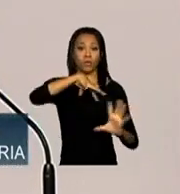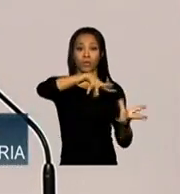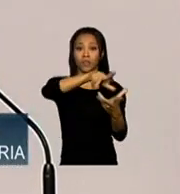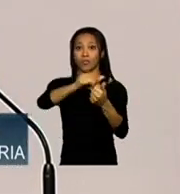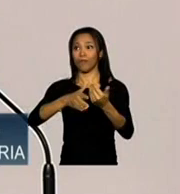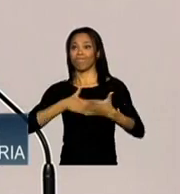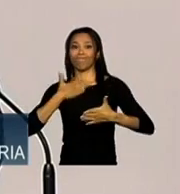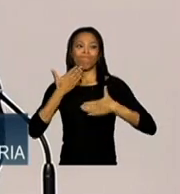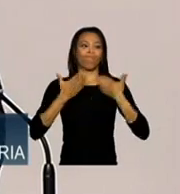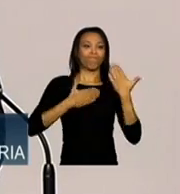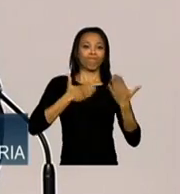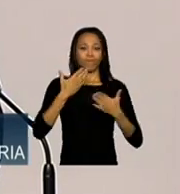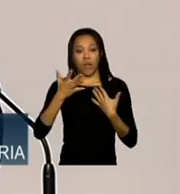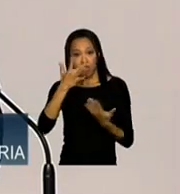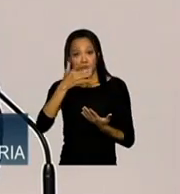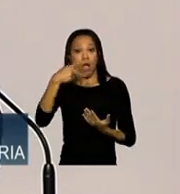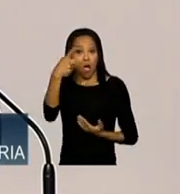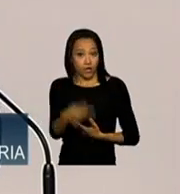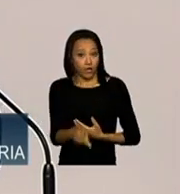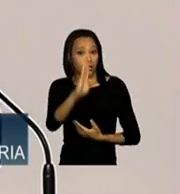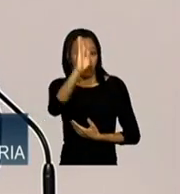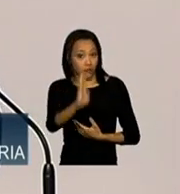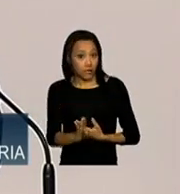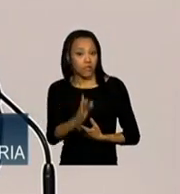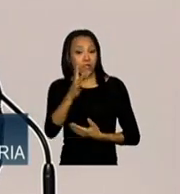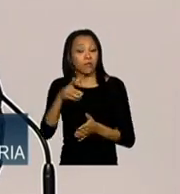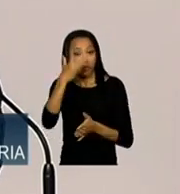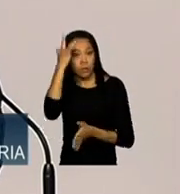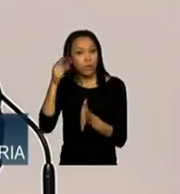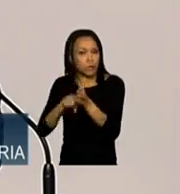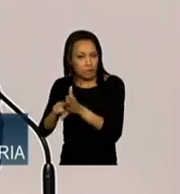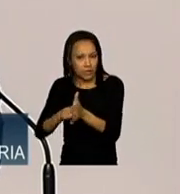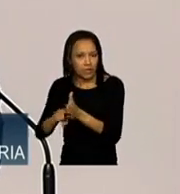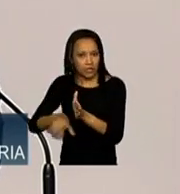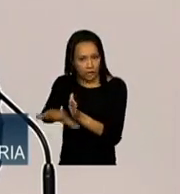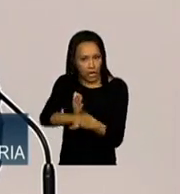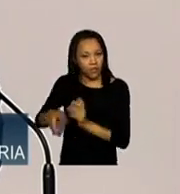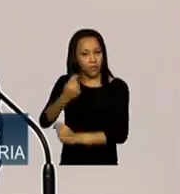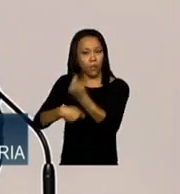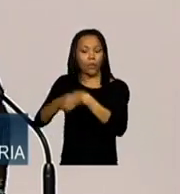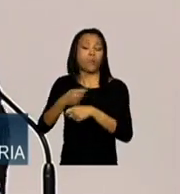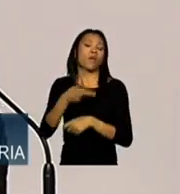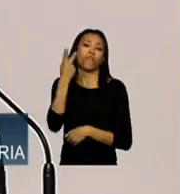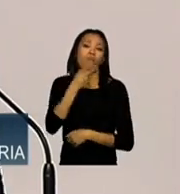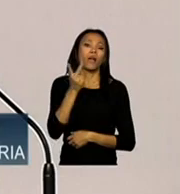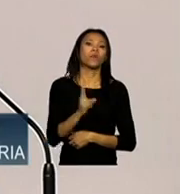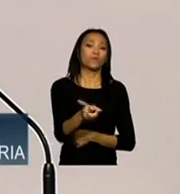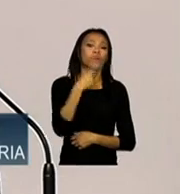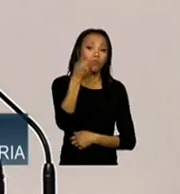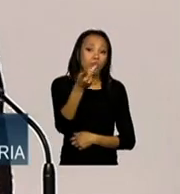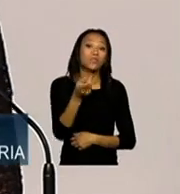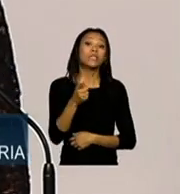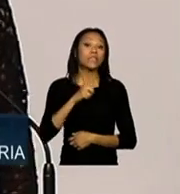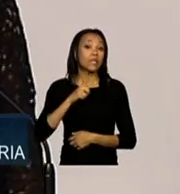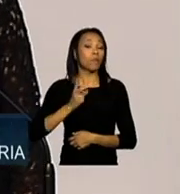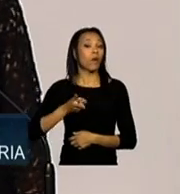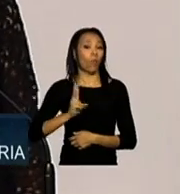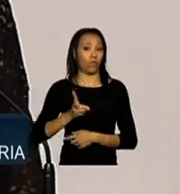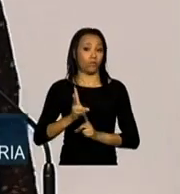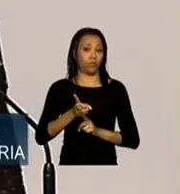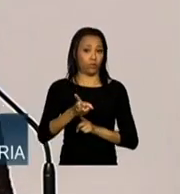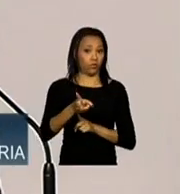da economia brasileira persistem positivamente, mostrando a continuidade de uma